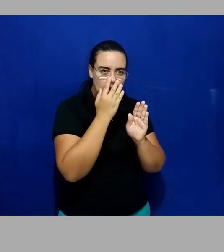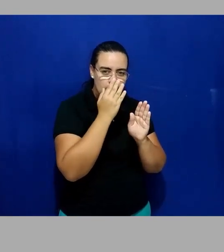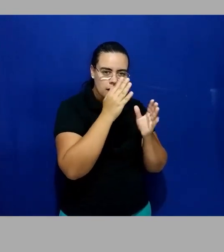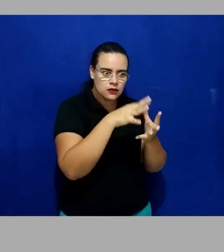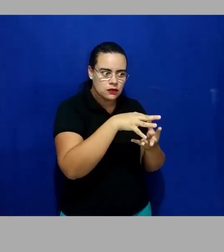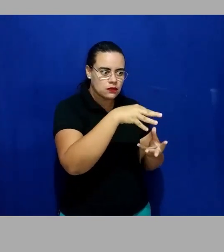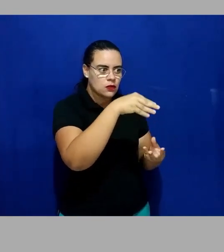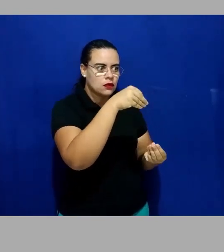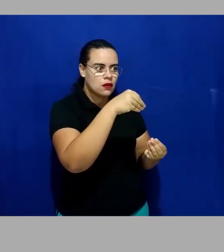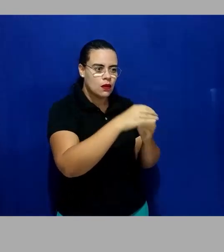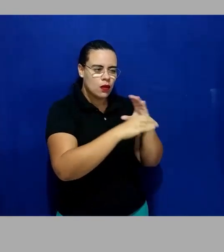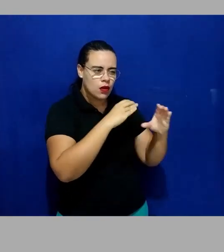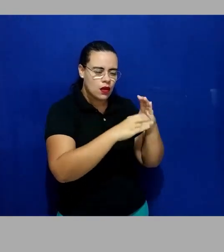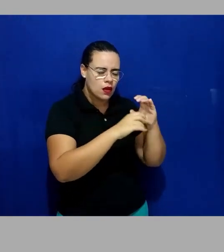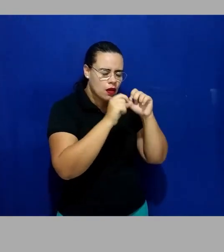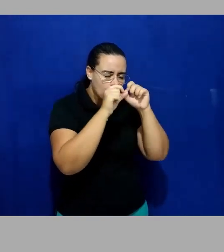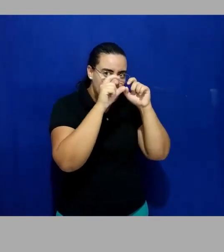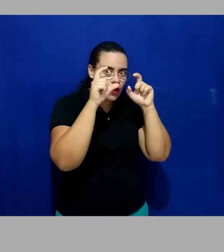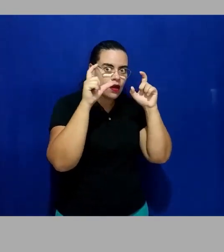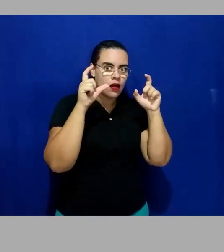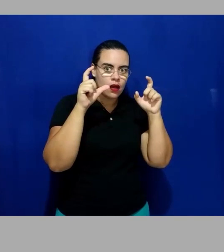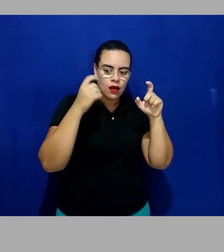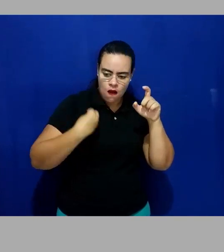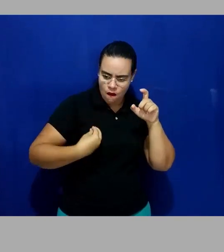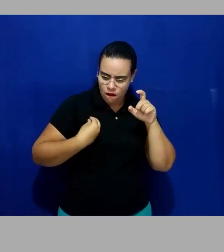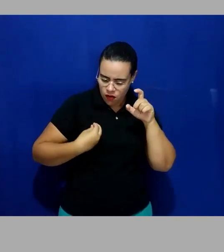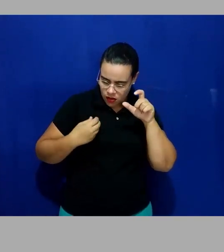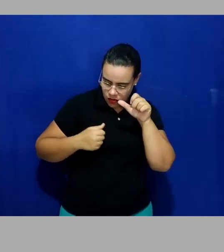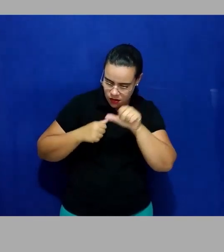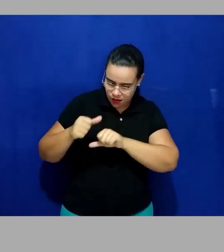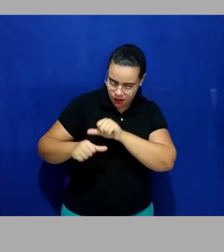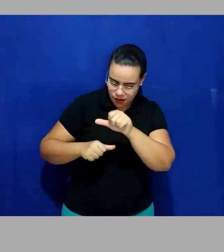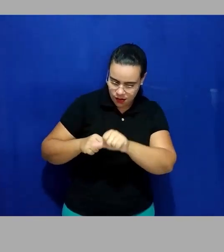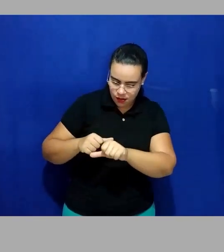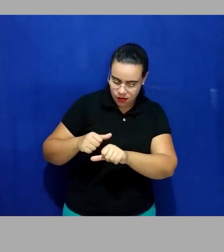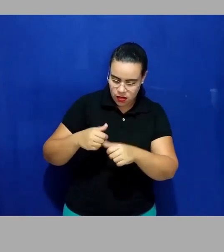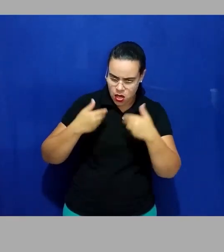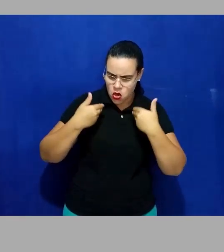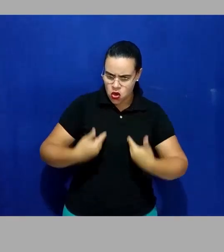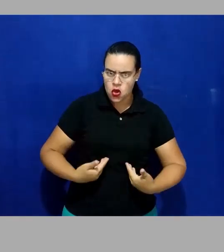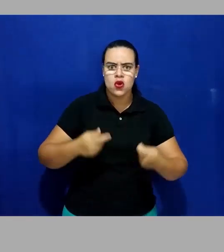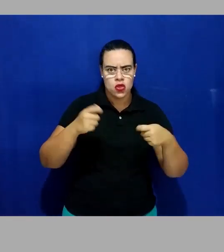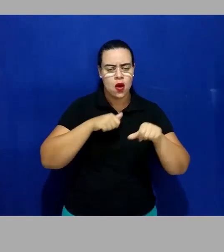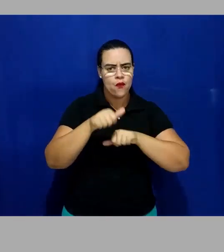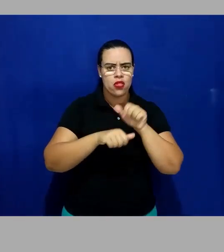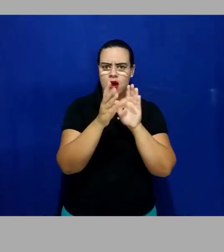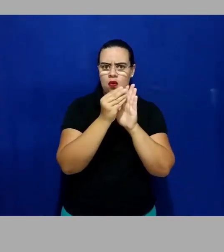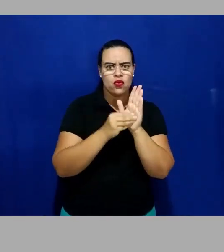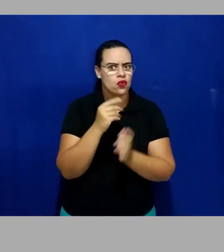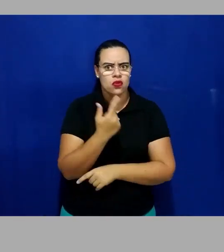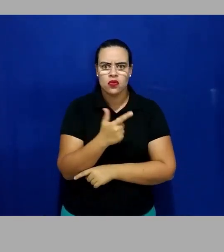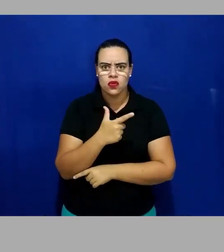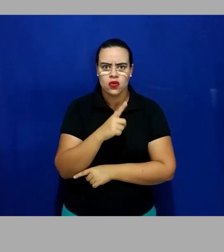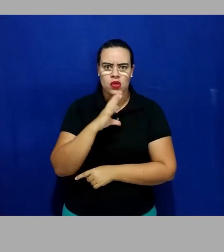transfantasmagorias, comunicáveis e despertas, mesmo ainda remotas. Vida em transição, eu forma mutável e